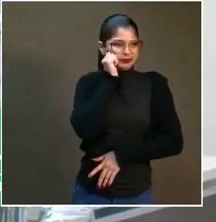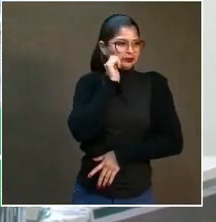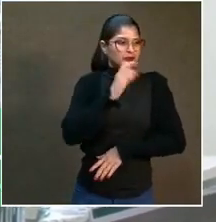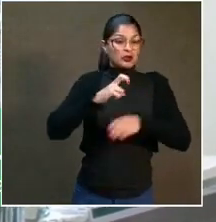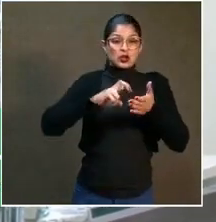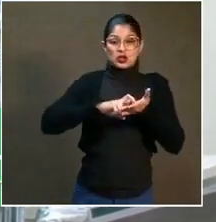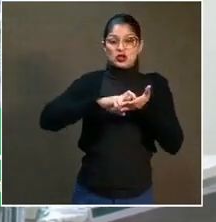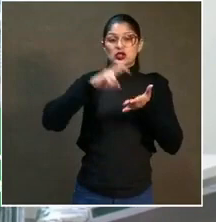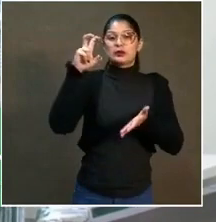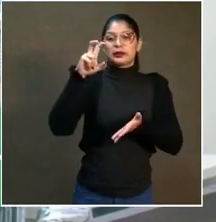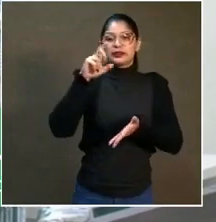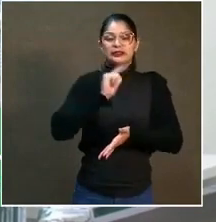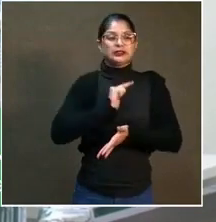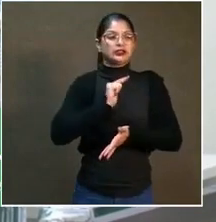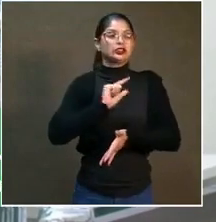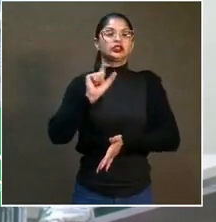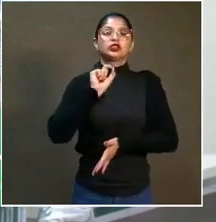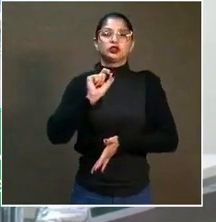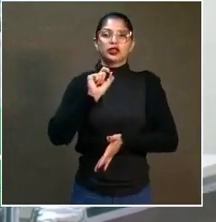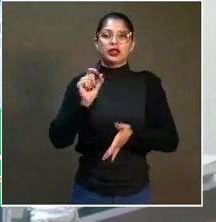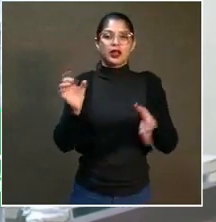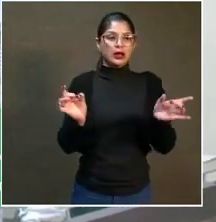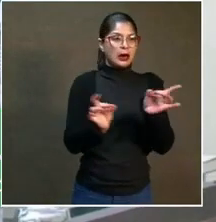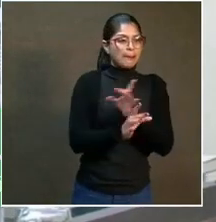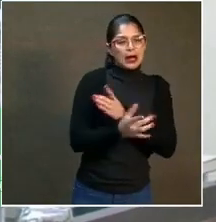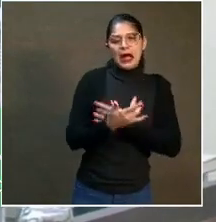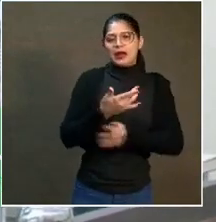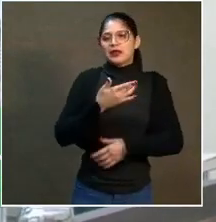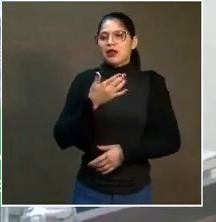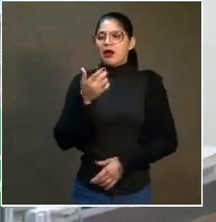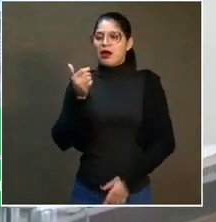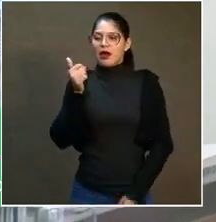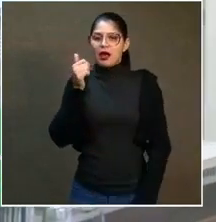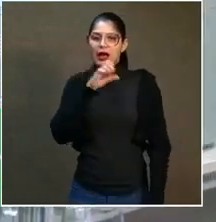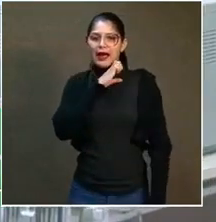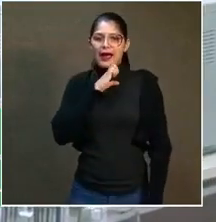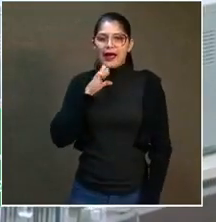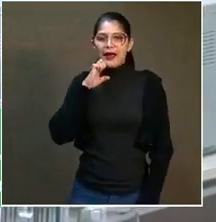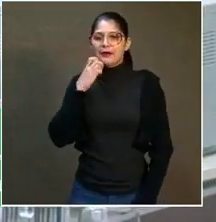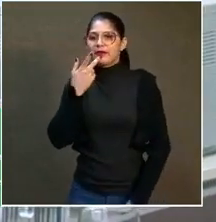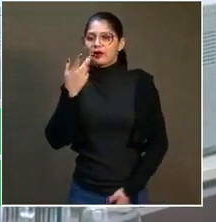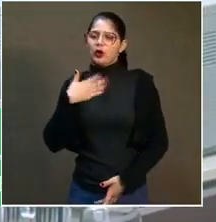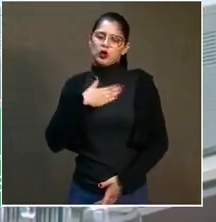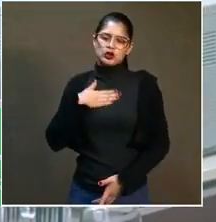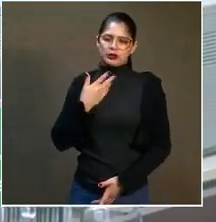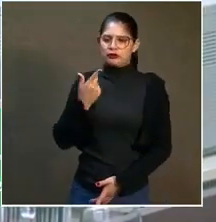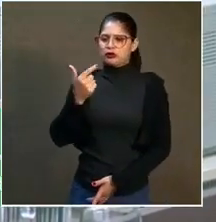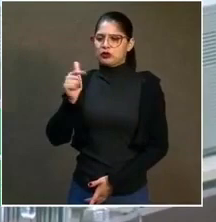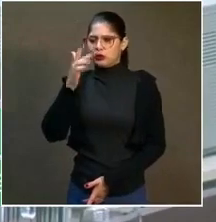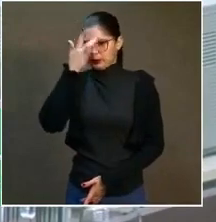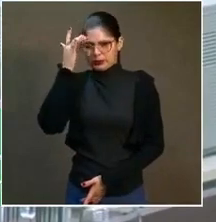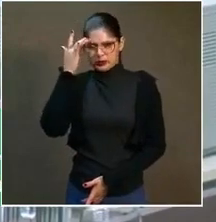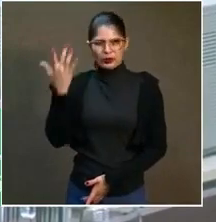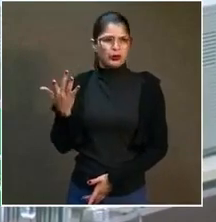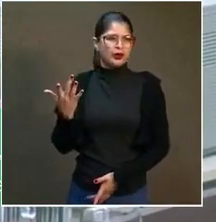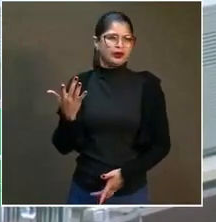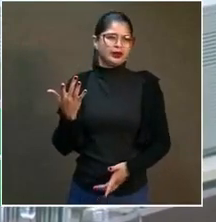manhã, tinham acabado, ela falou que gostava de outra pessoa, eles foram para a casa do pai no dia mais difícil da vida dele.